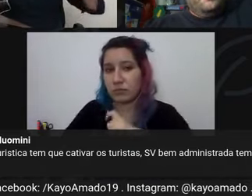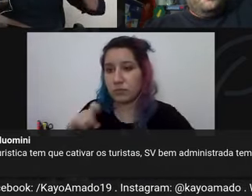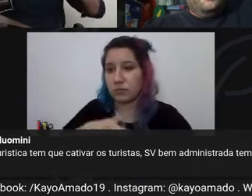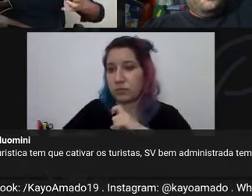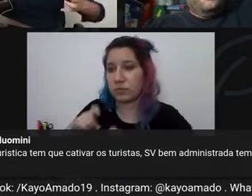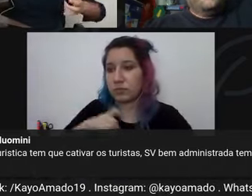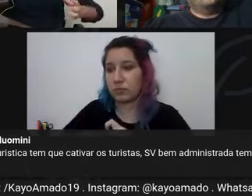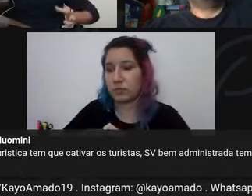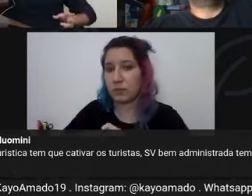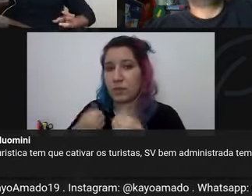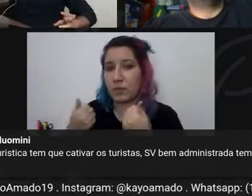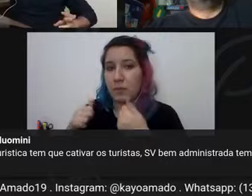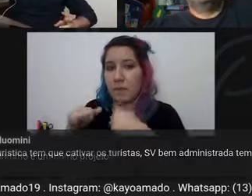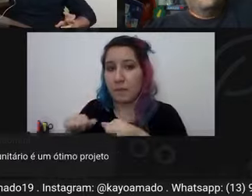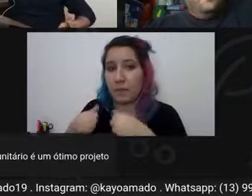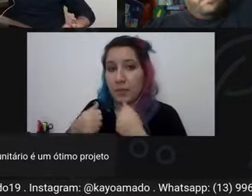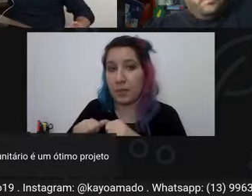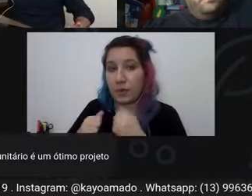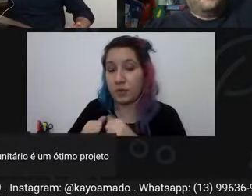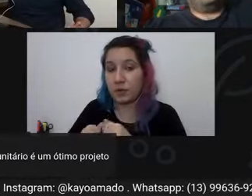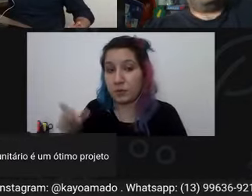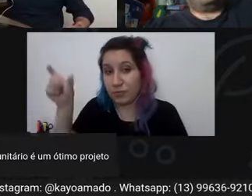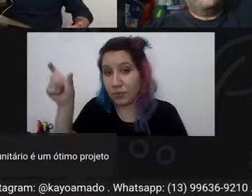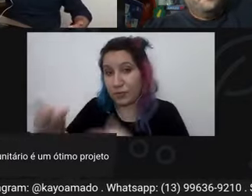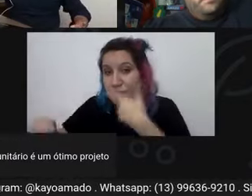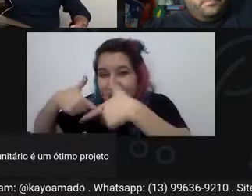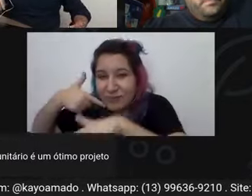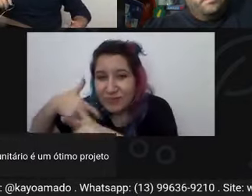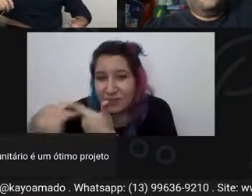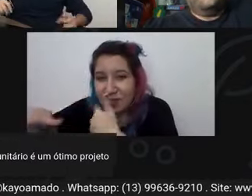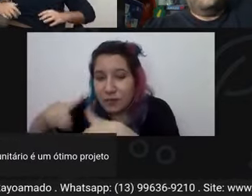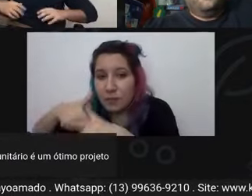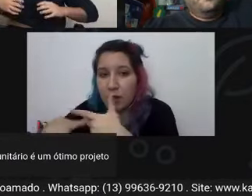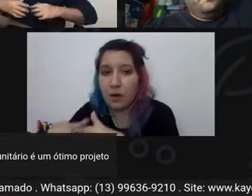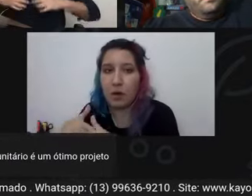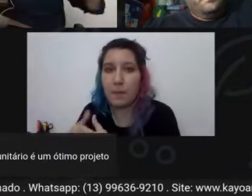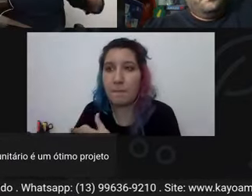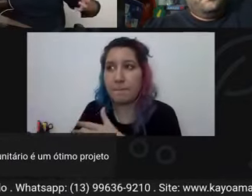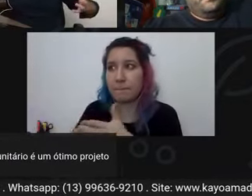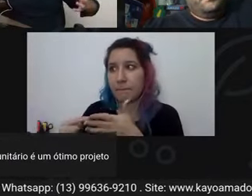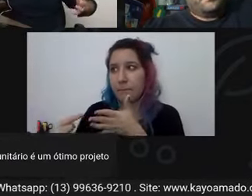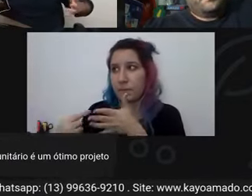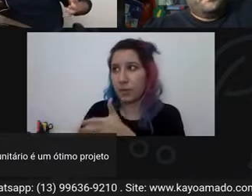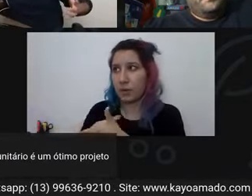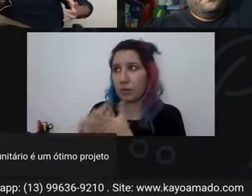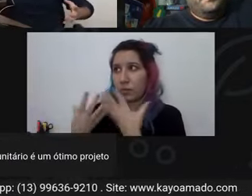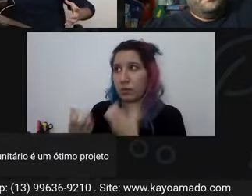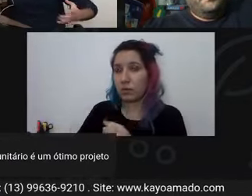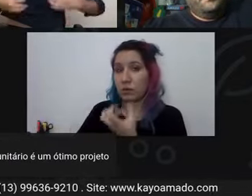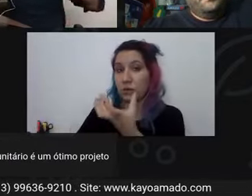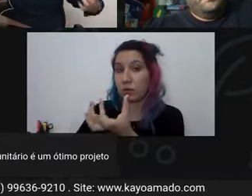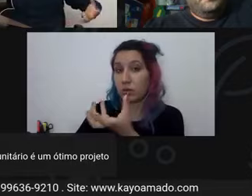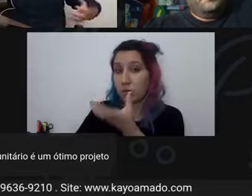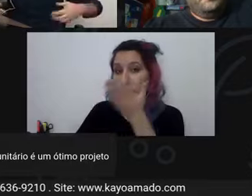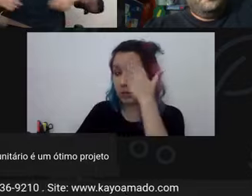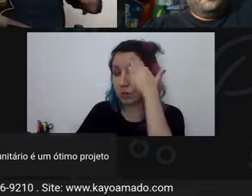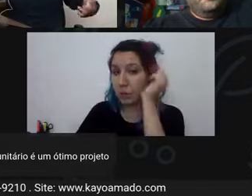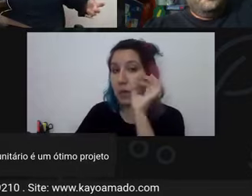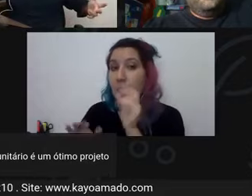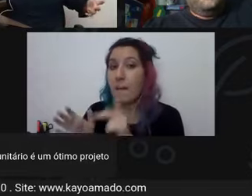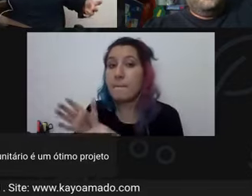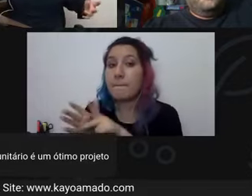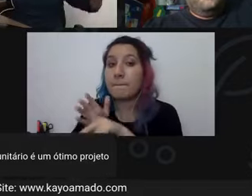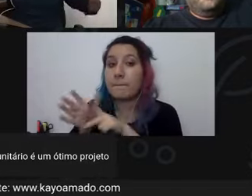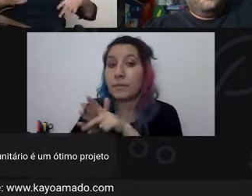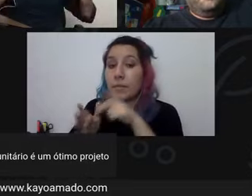precisa de mão de obra para o setor. E uma das primeiras perguntas que a gente recebeu aqui foi: Caio, eu quero saber propostas suas,